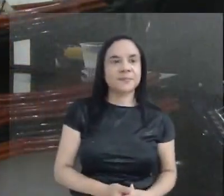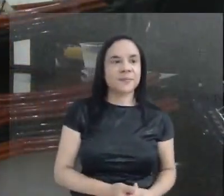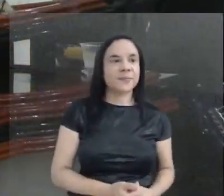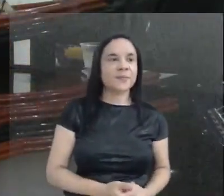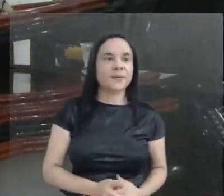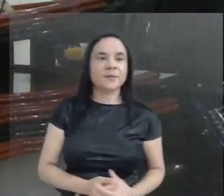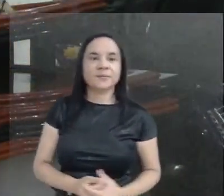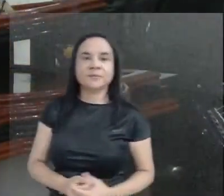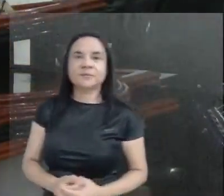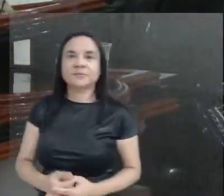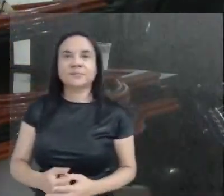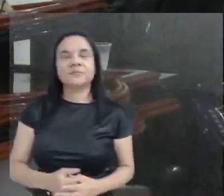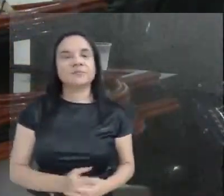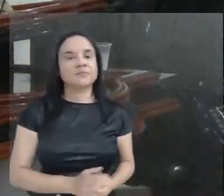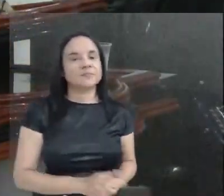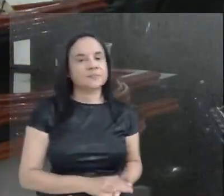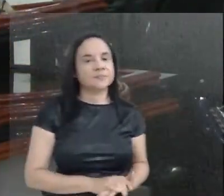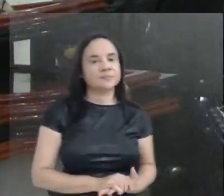A cruz,